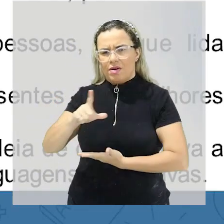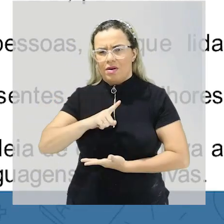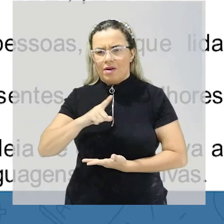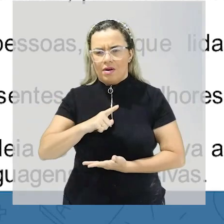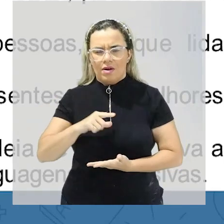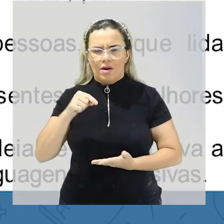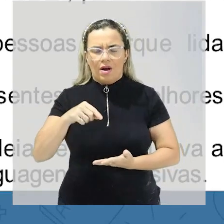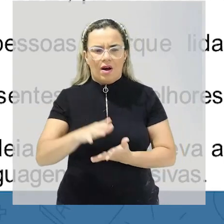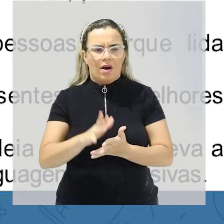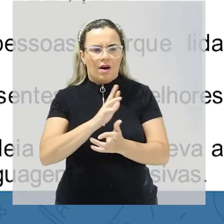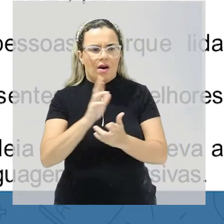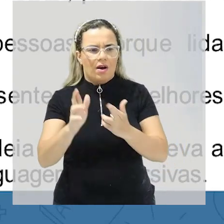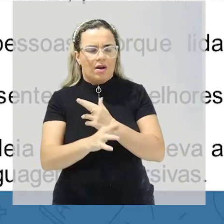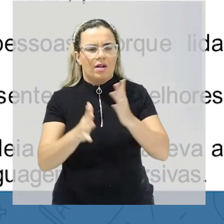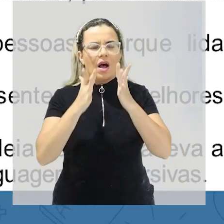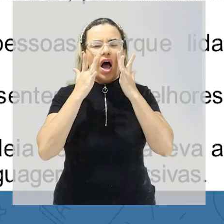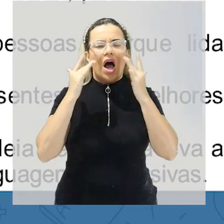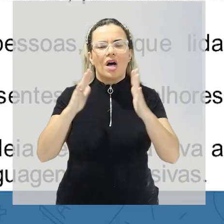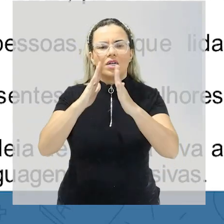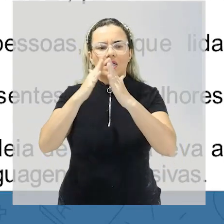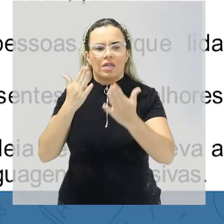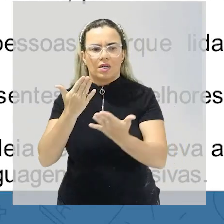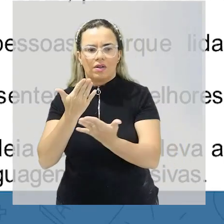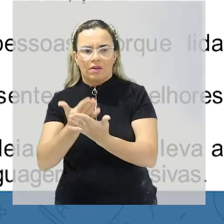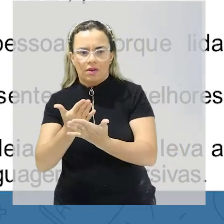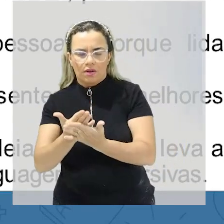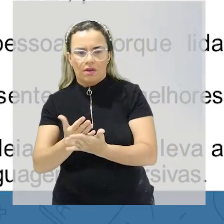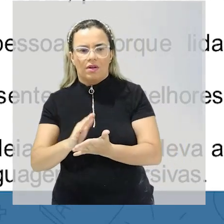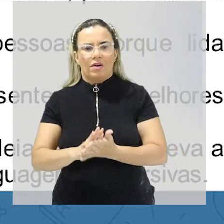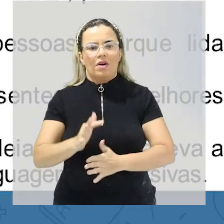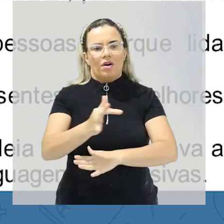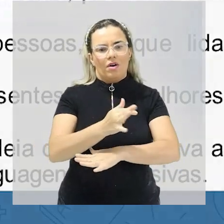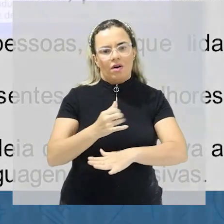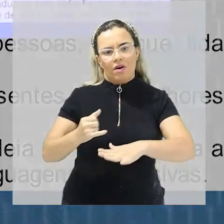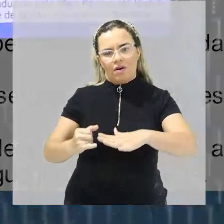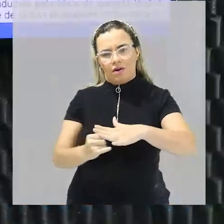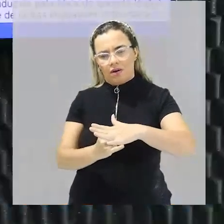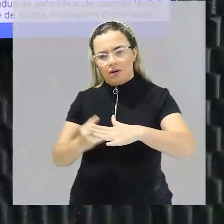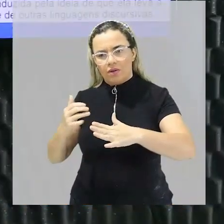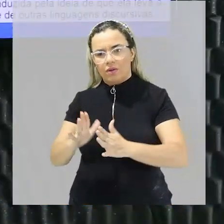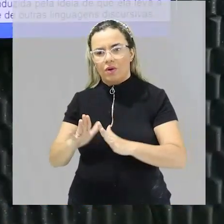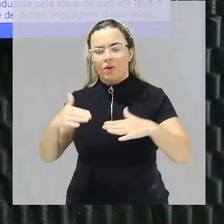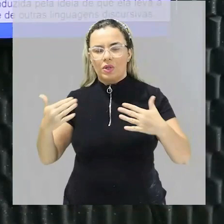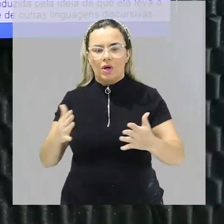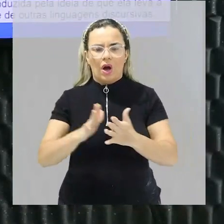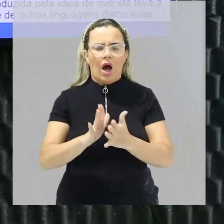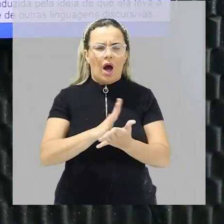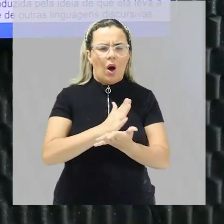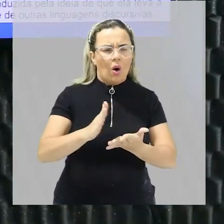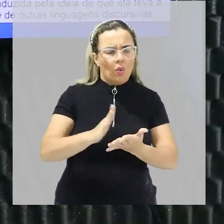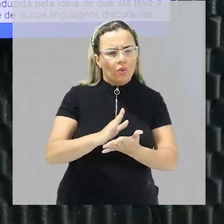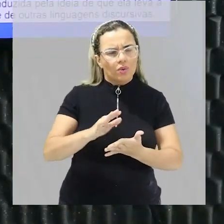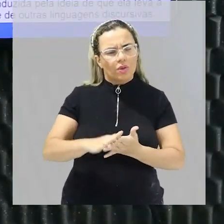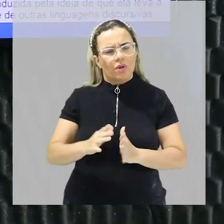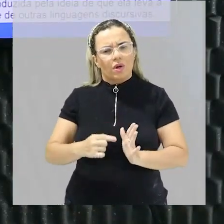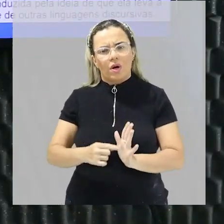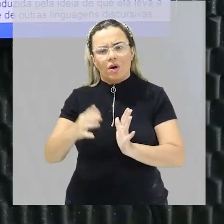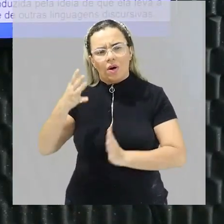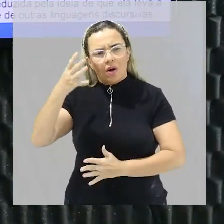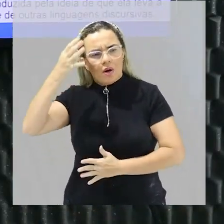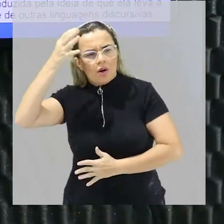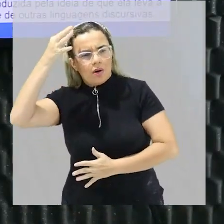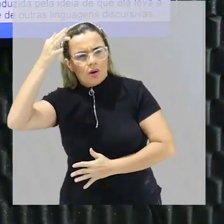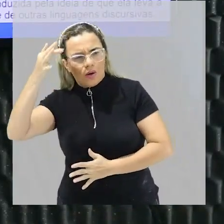questões ligadas à arte nas escolas, formais e informais. Isso se dá segundo alguns teóricos que se ocupam do